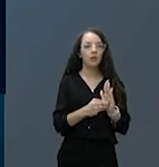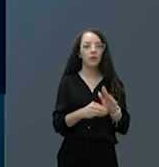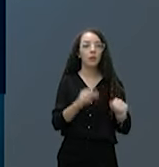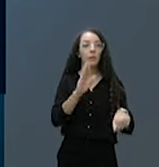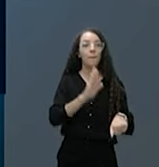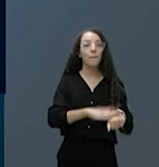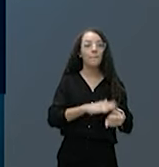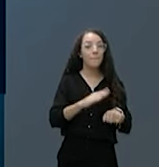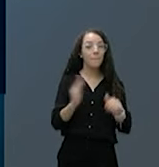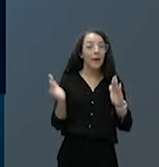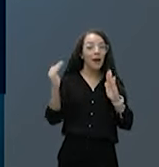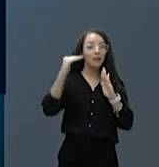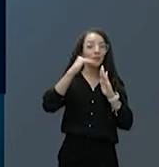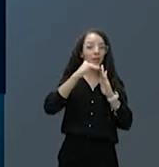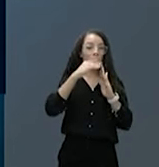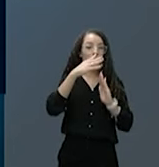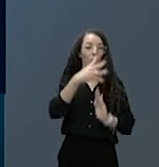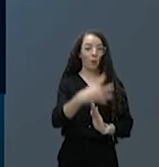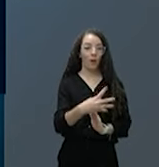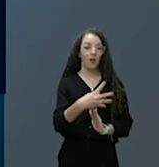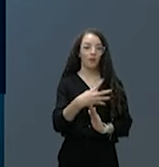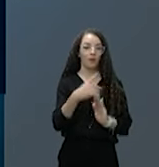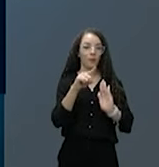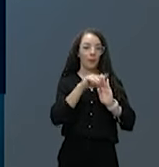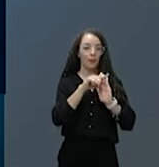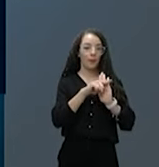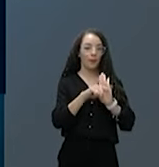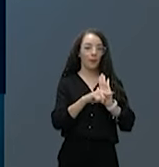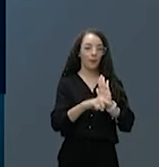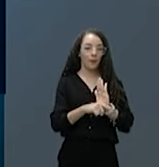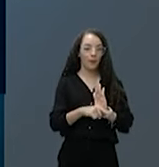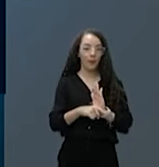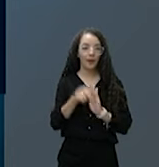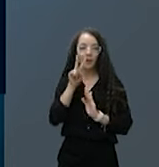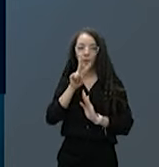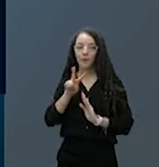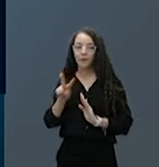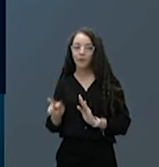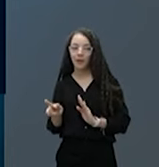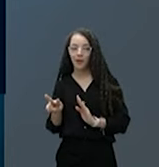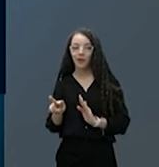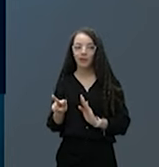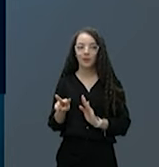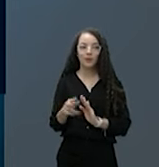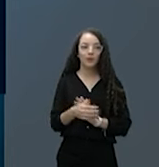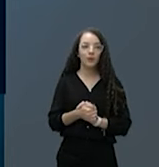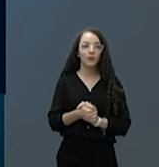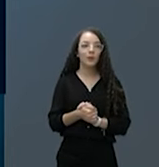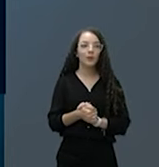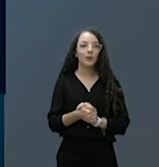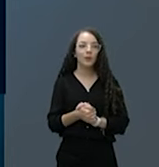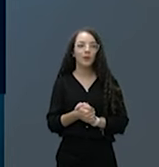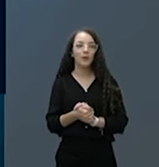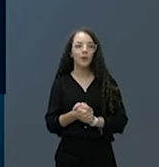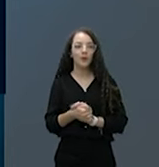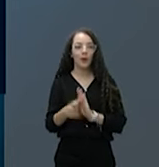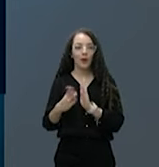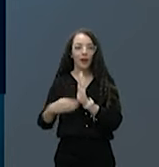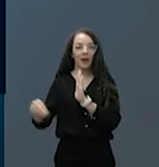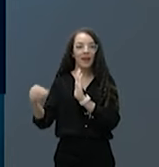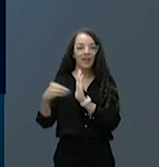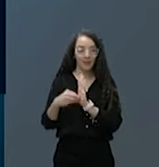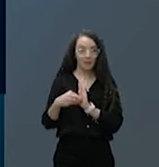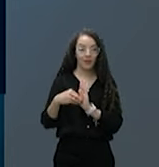4 itens. Eu vejo que a ementa de Vossa Excelência tem apenas 46